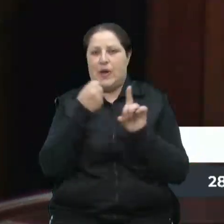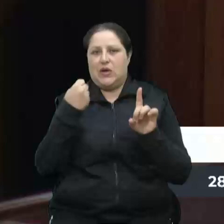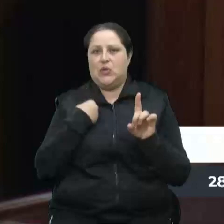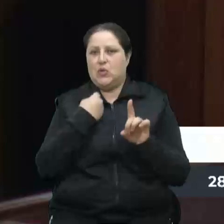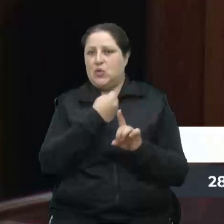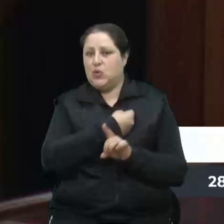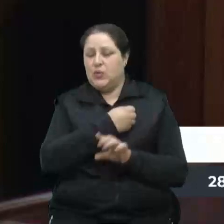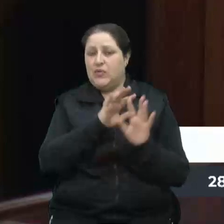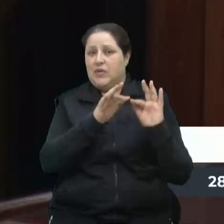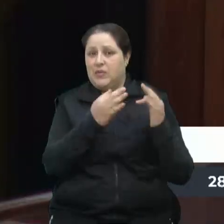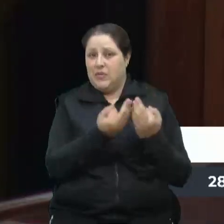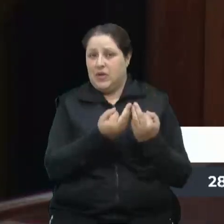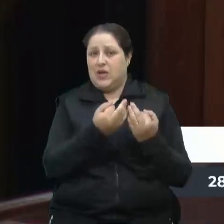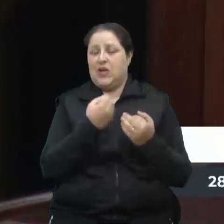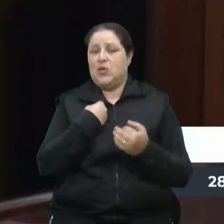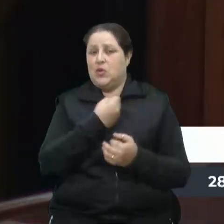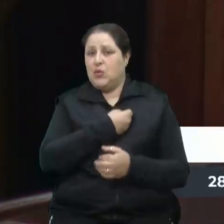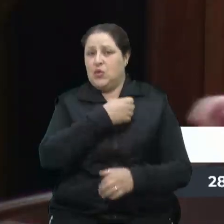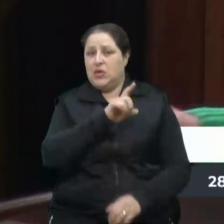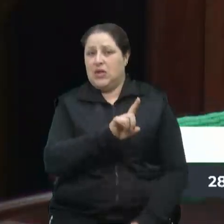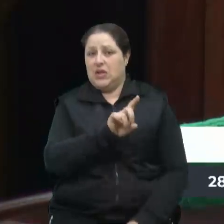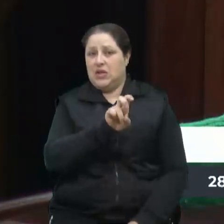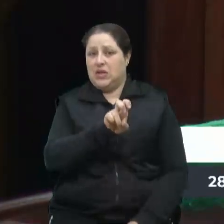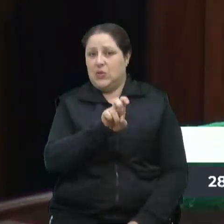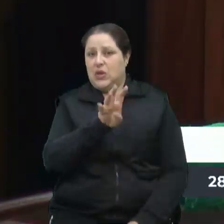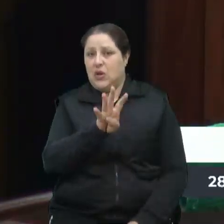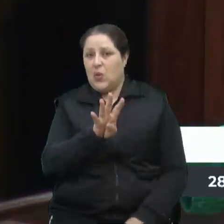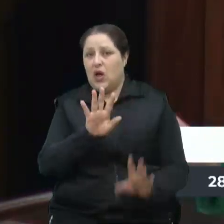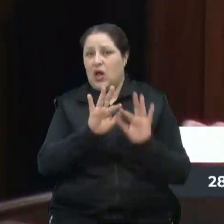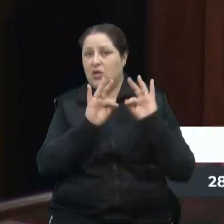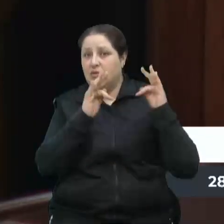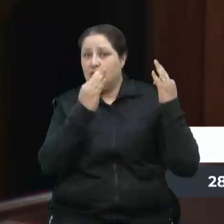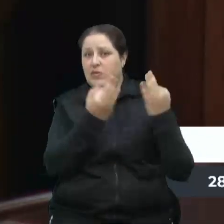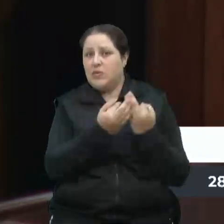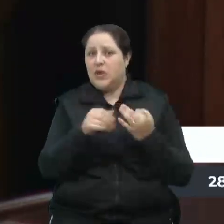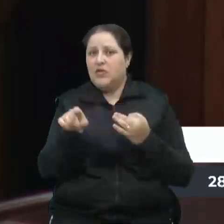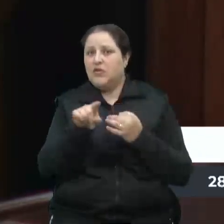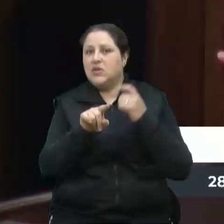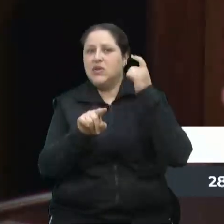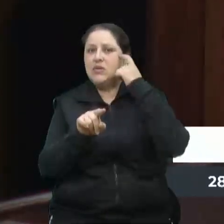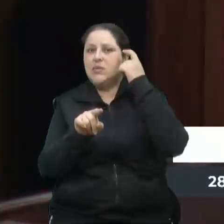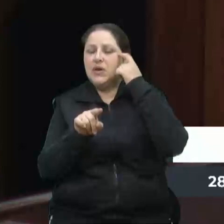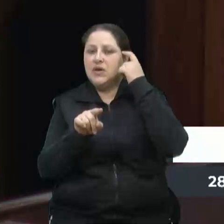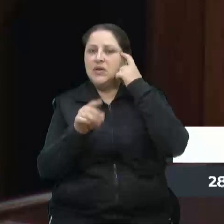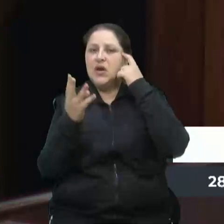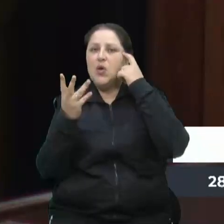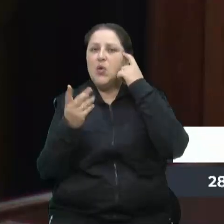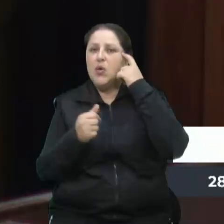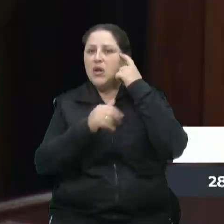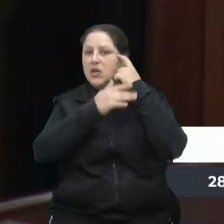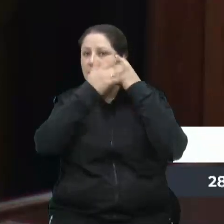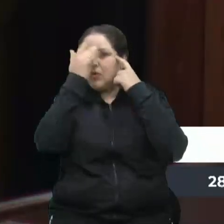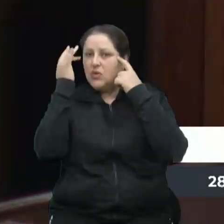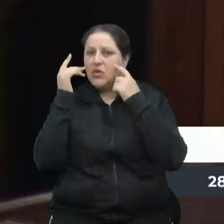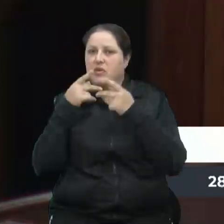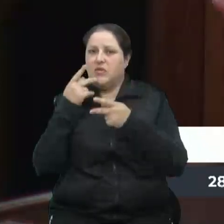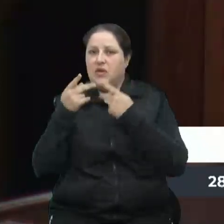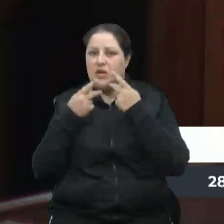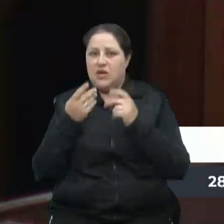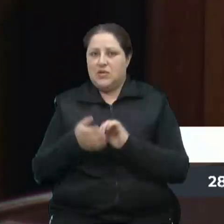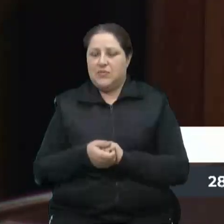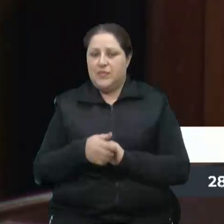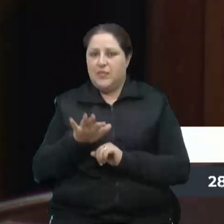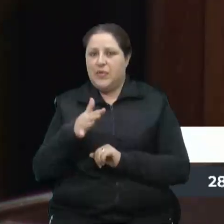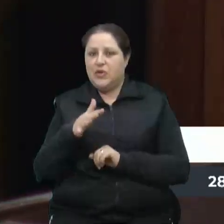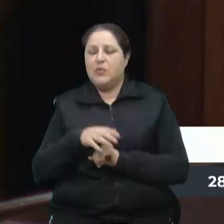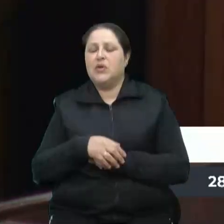São 154 famílias. Parem para pensar em quantas pessoas estamos falando.